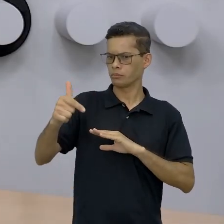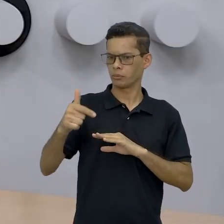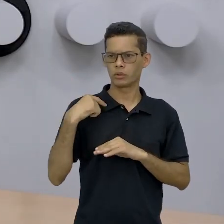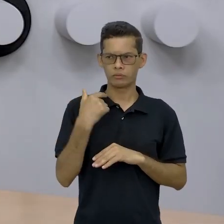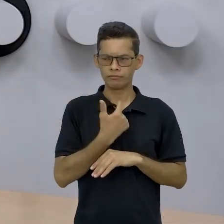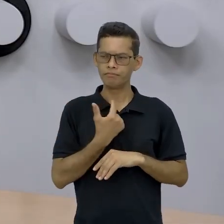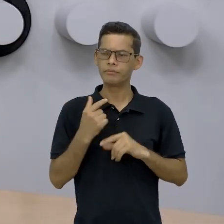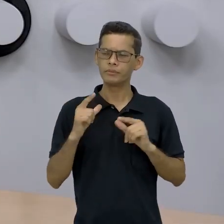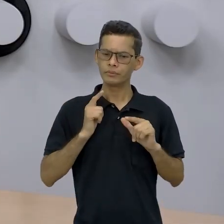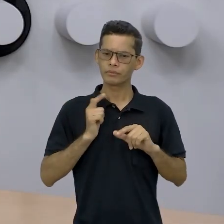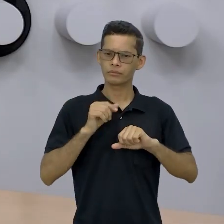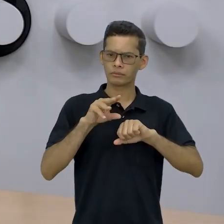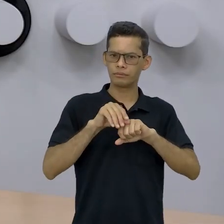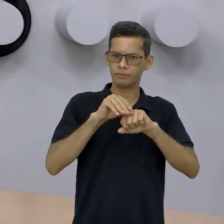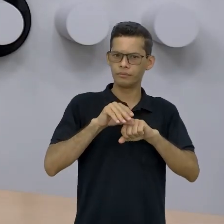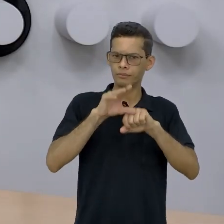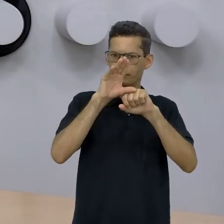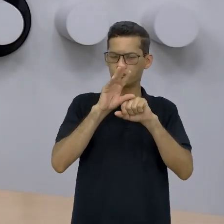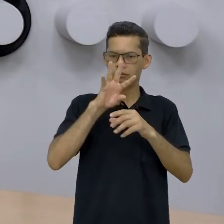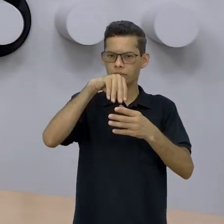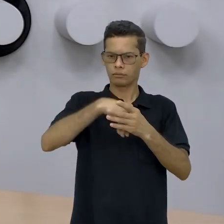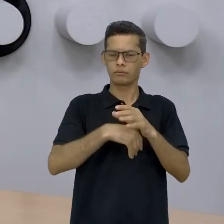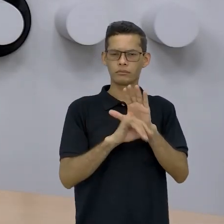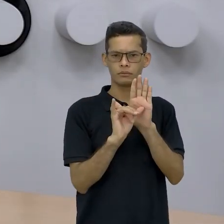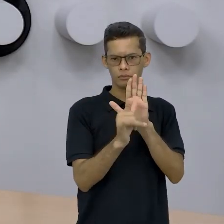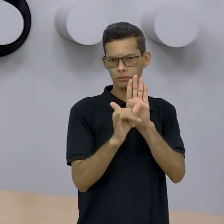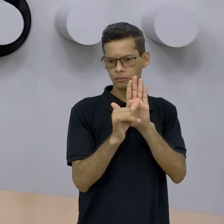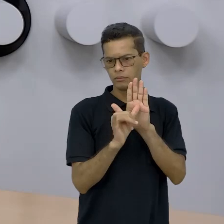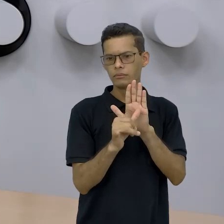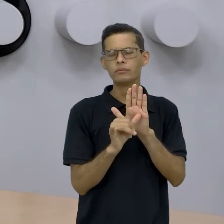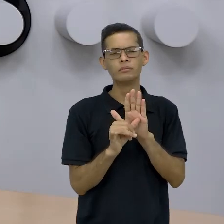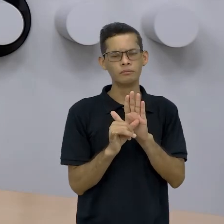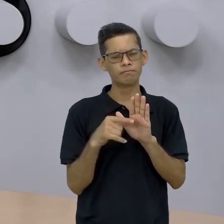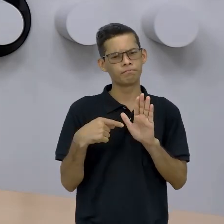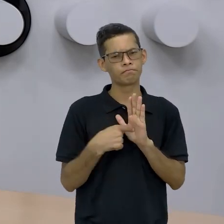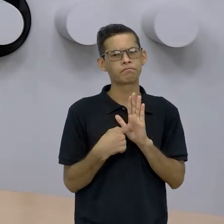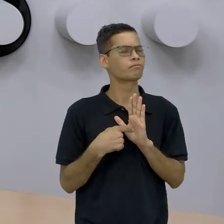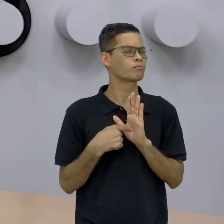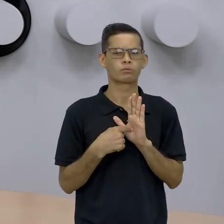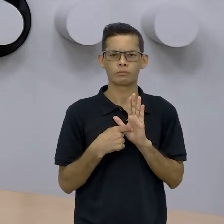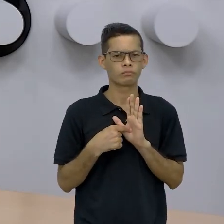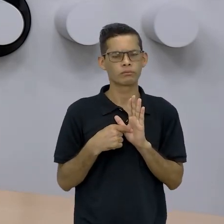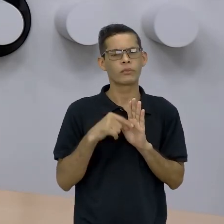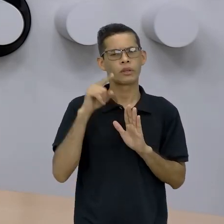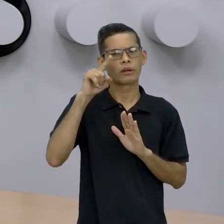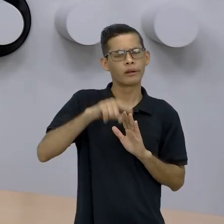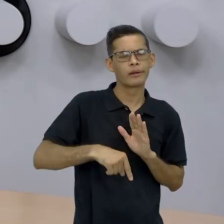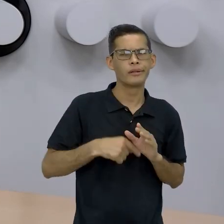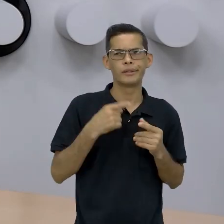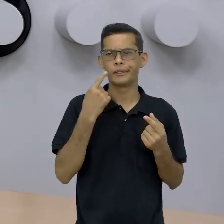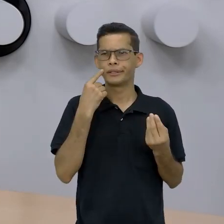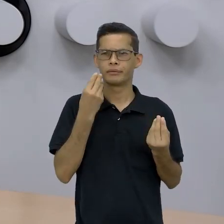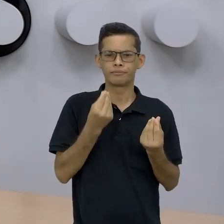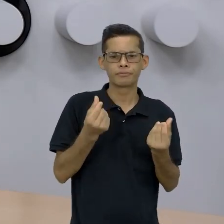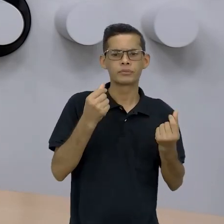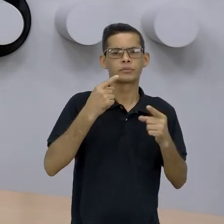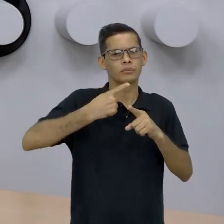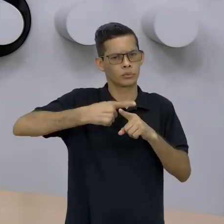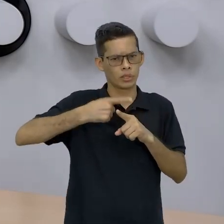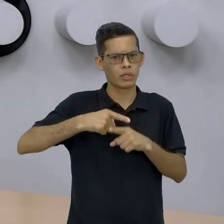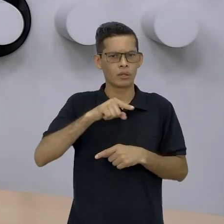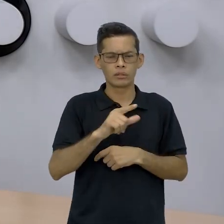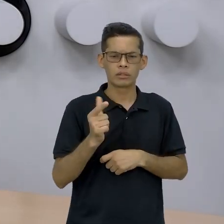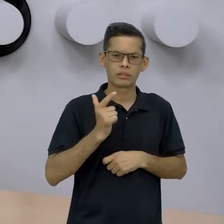muito relacionado ao domínio da narrativa, isso é muitas vezes nocivo, porque